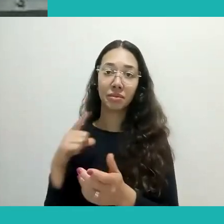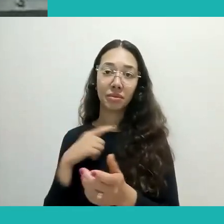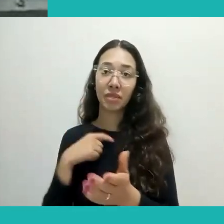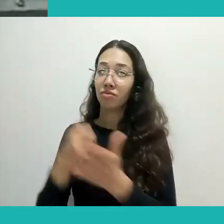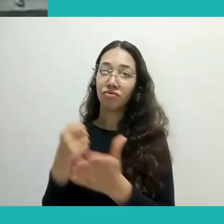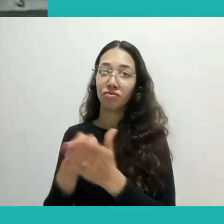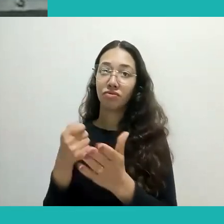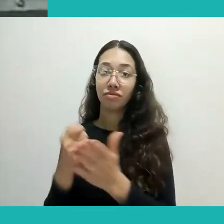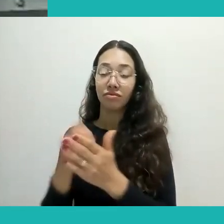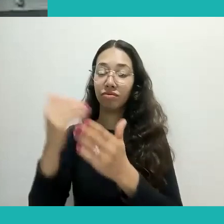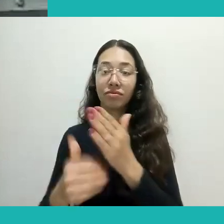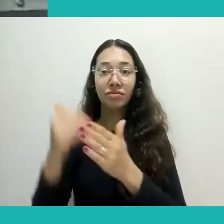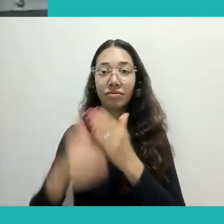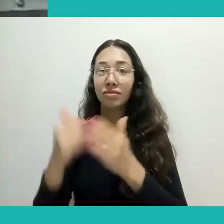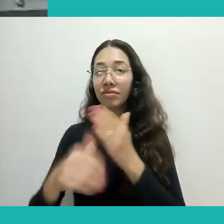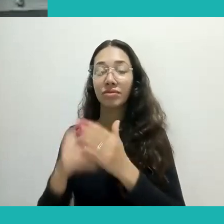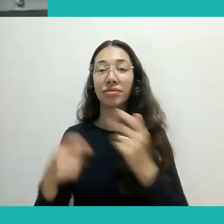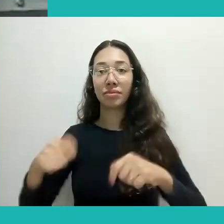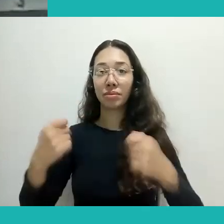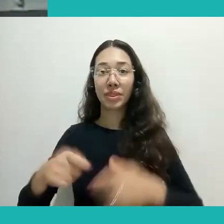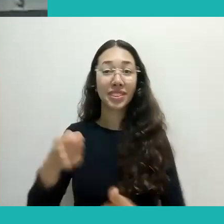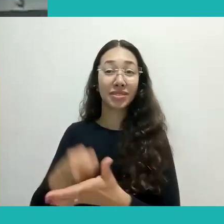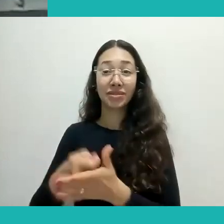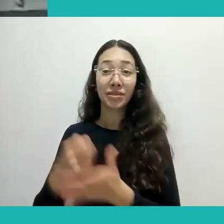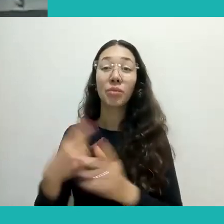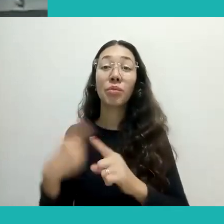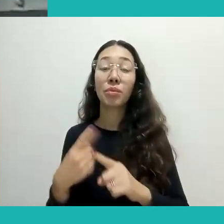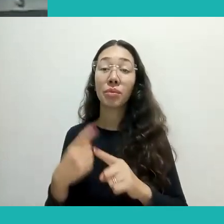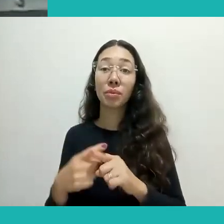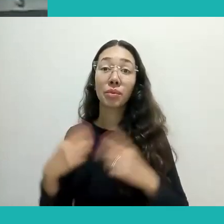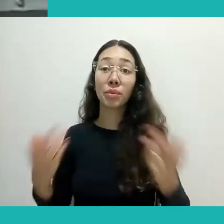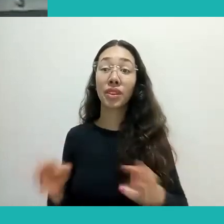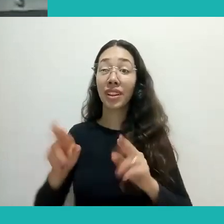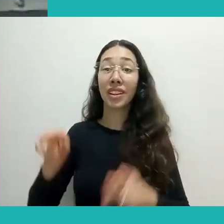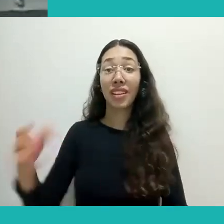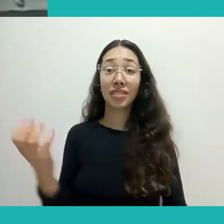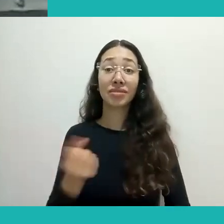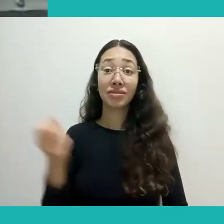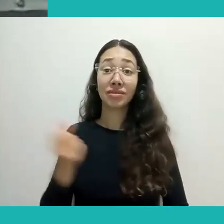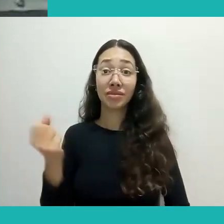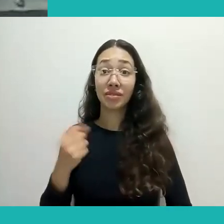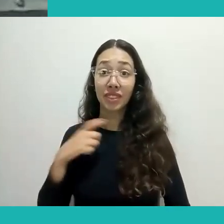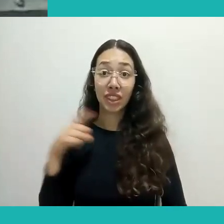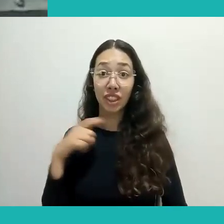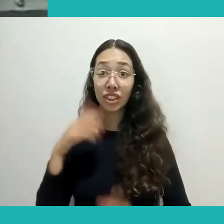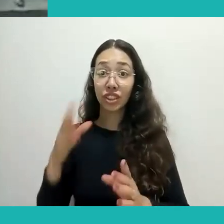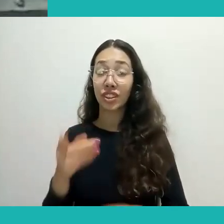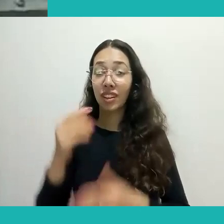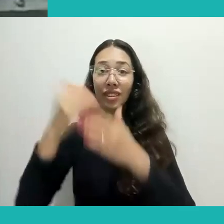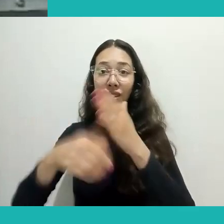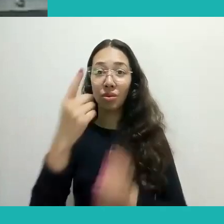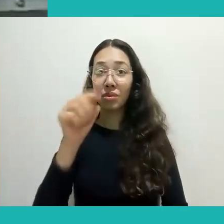propriamente tributária, ela segue compulsória. Por quê? Porque inexiste para os pensionistas que recolhem 1,5%